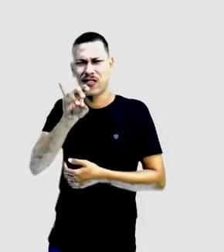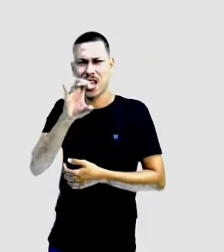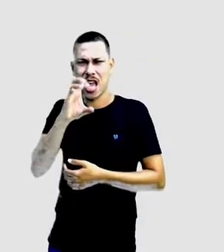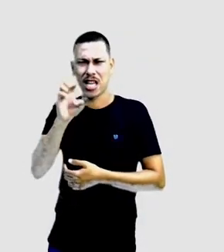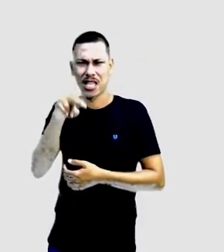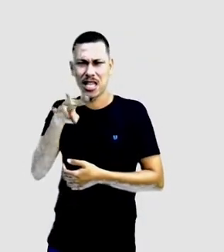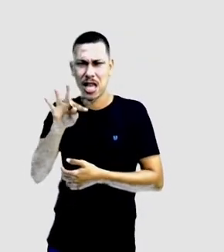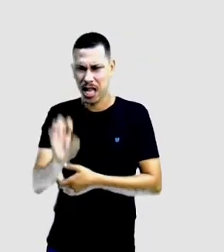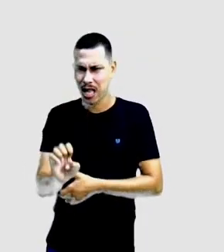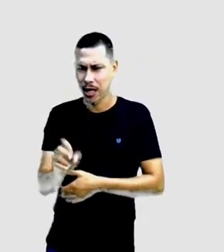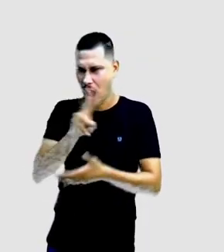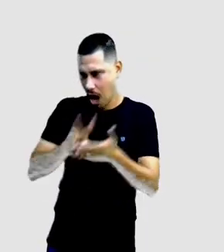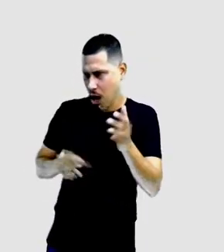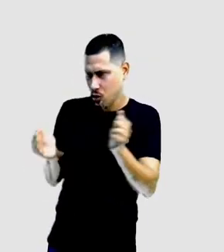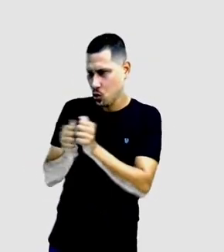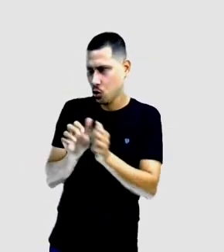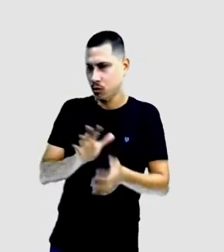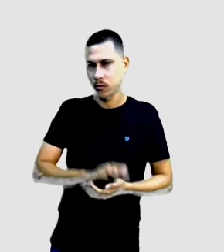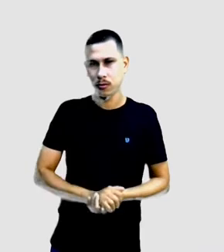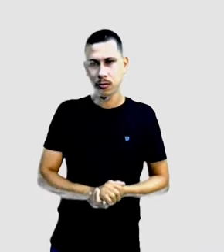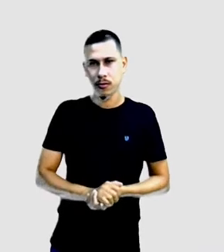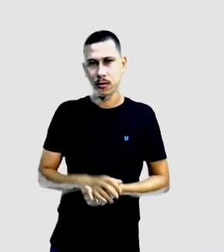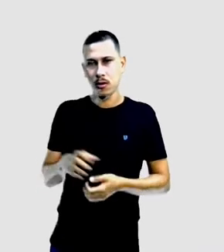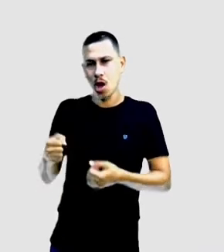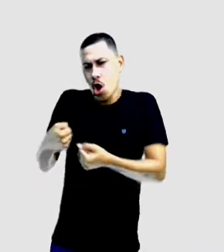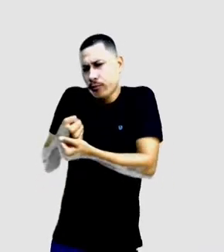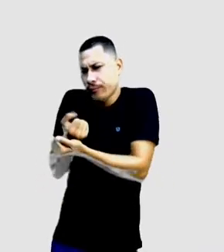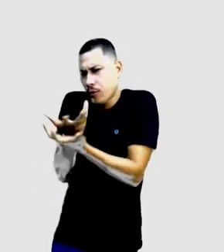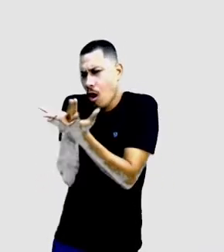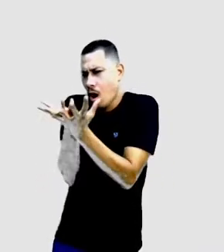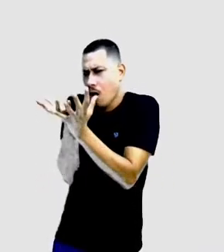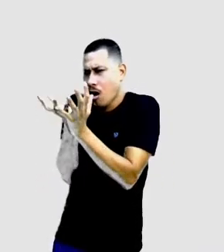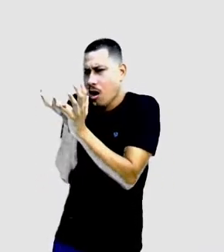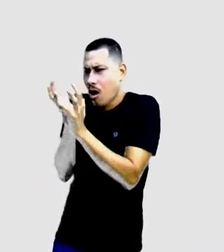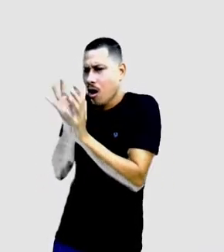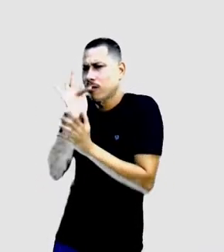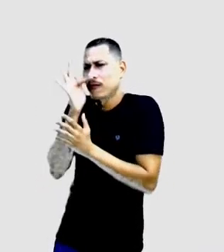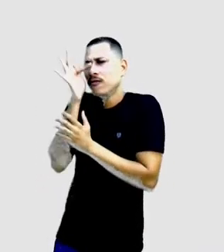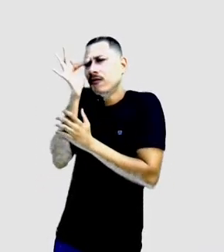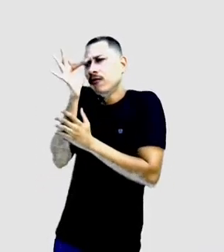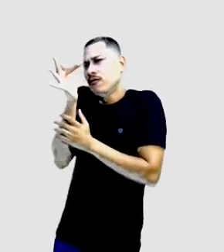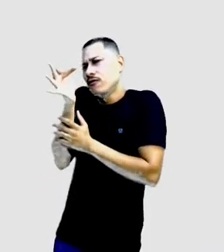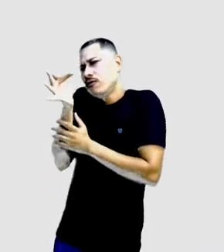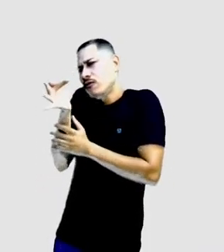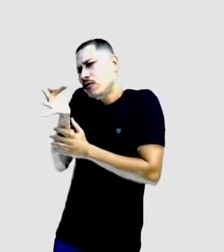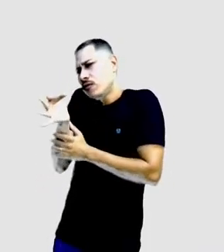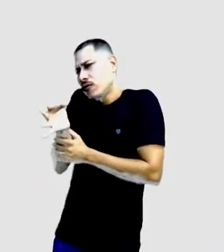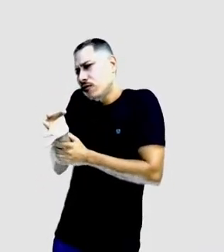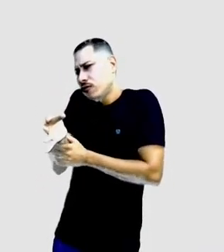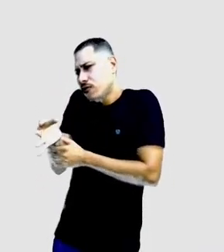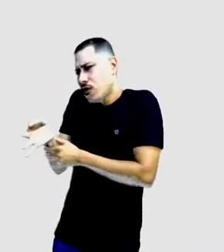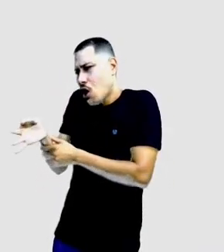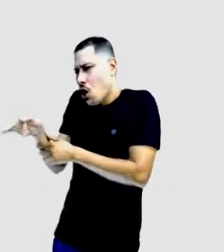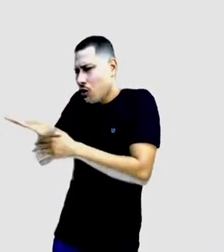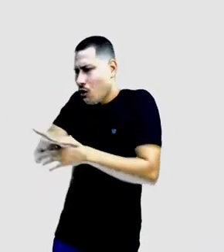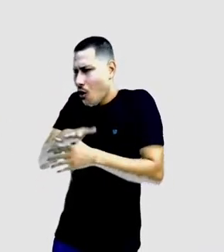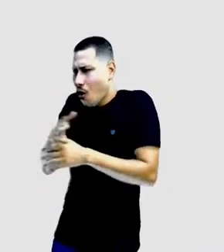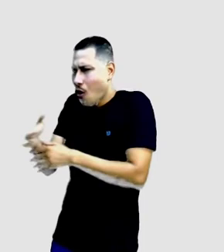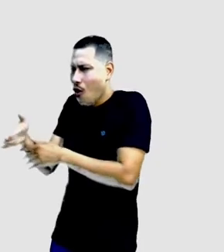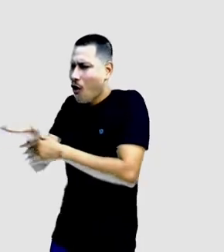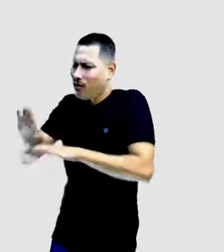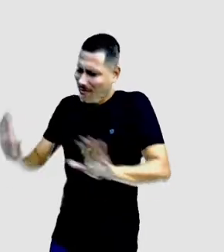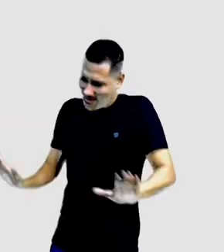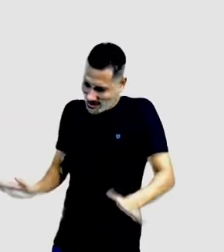seguinte, leiam aí comigo. Pétalas de seda flutuam, fazem festa,